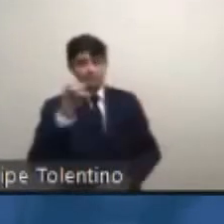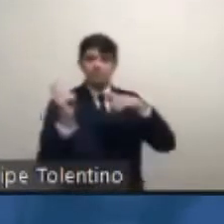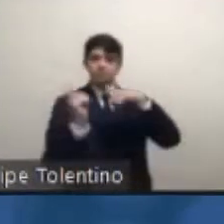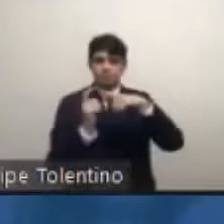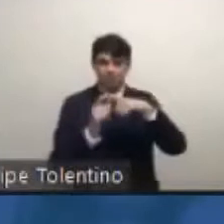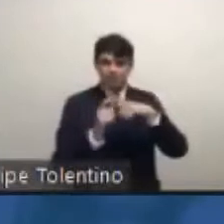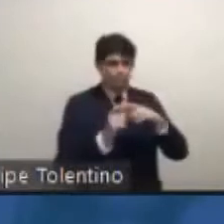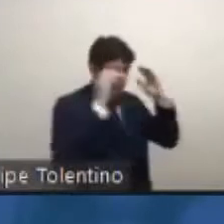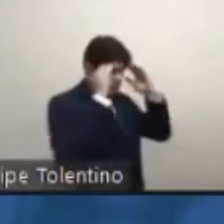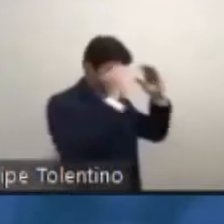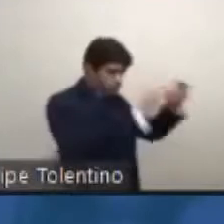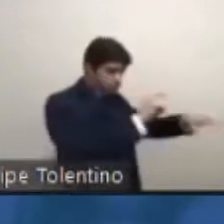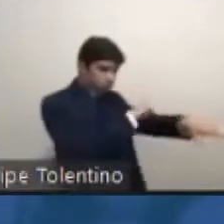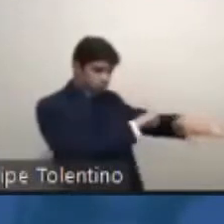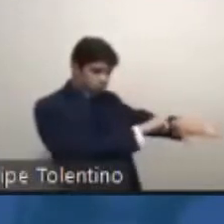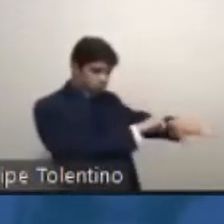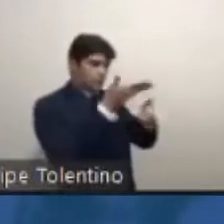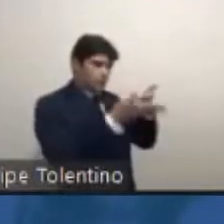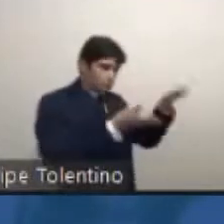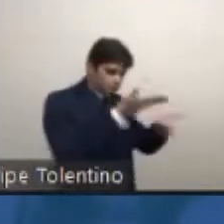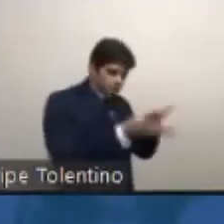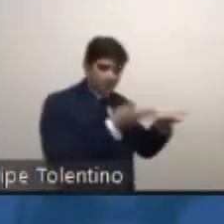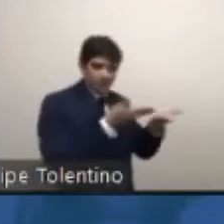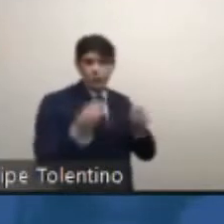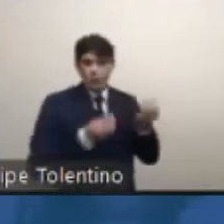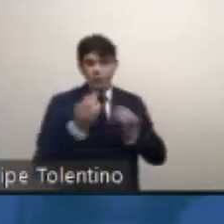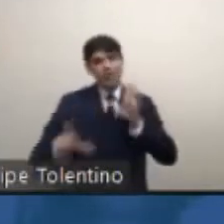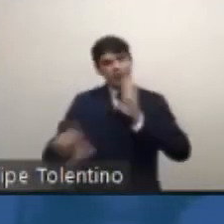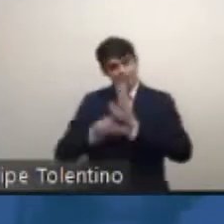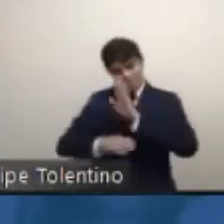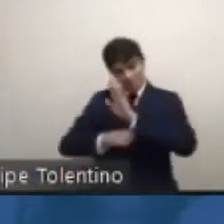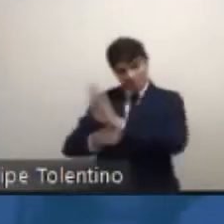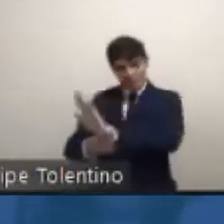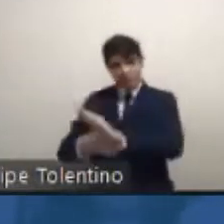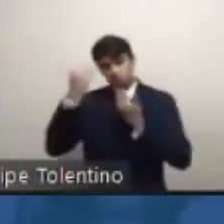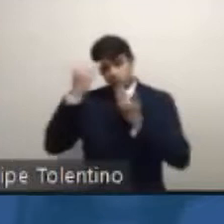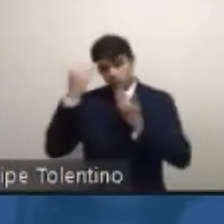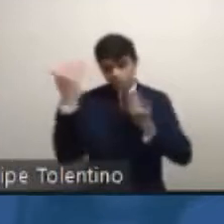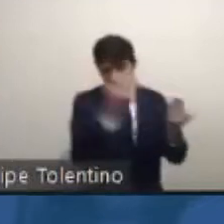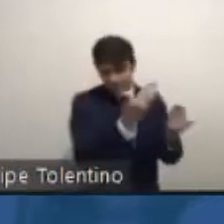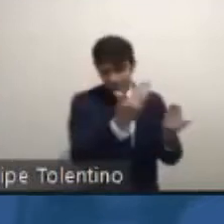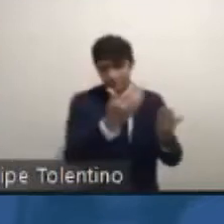da sua atividade. Muito obrigado, estou à disposição para se houver perguntas.